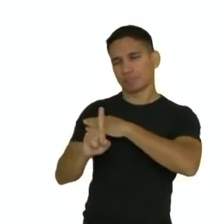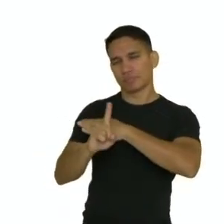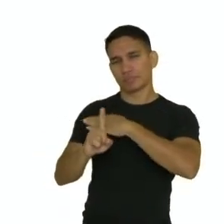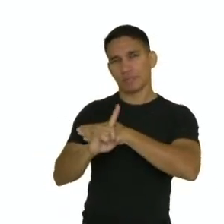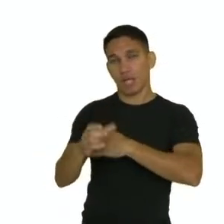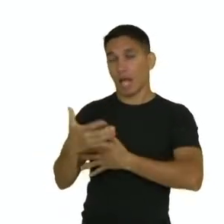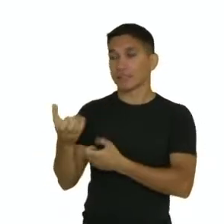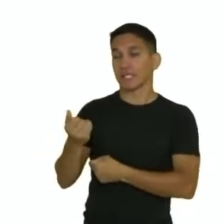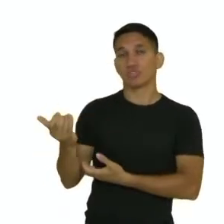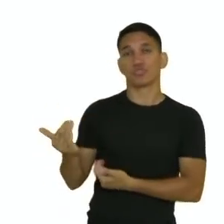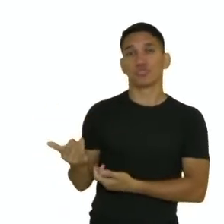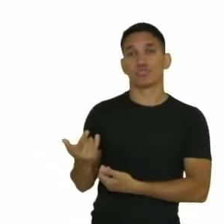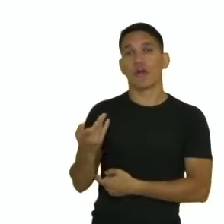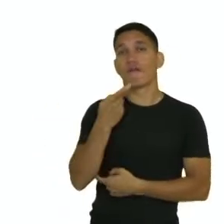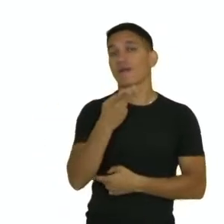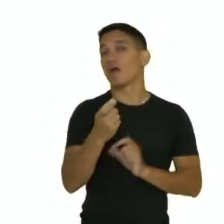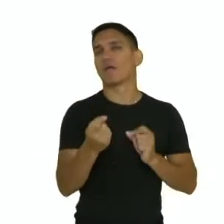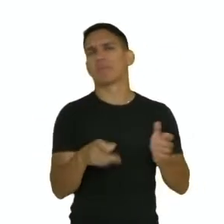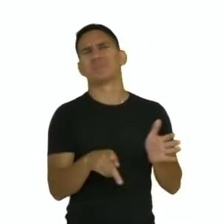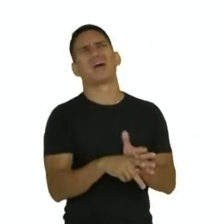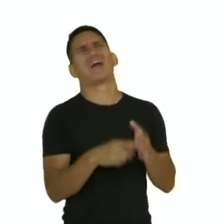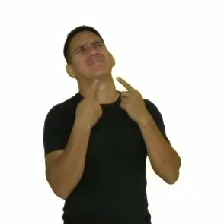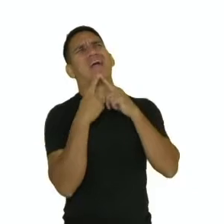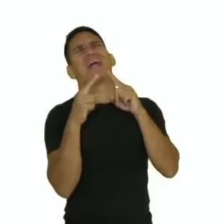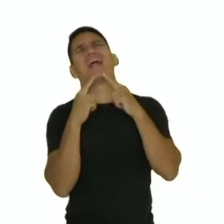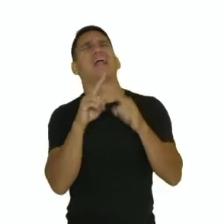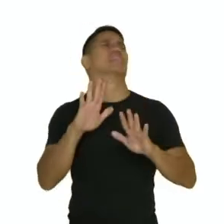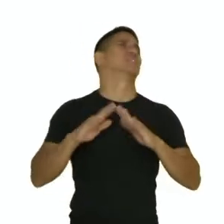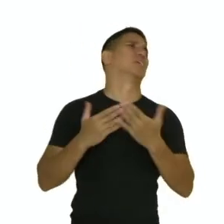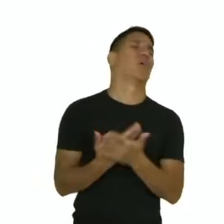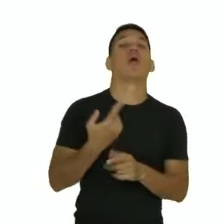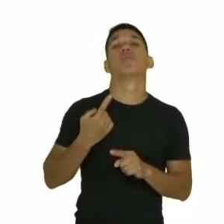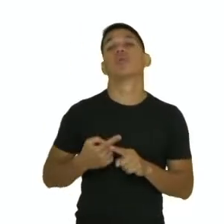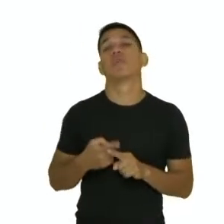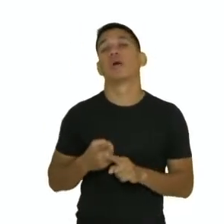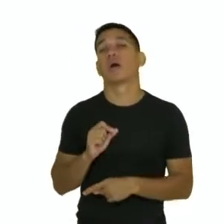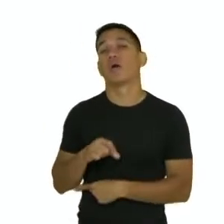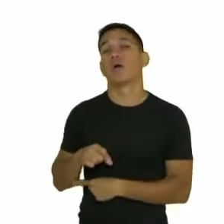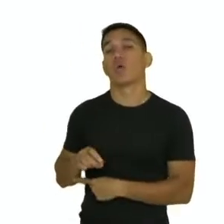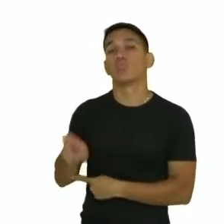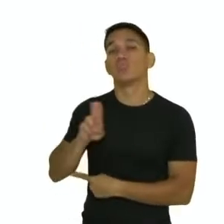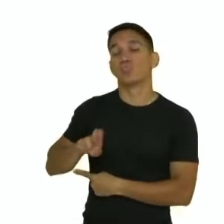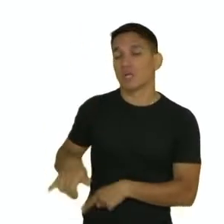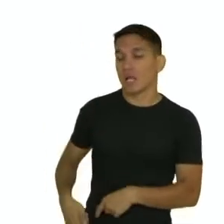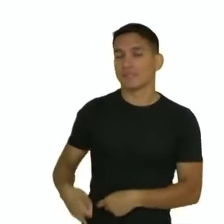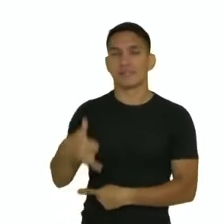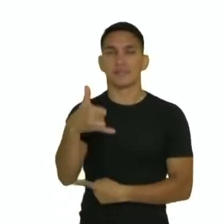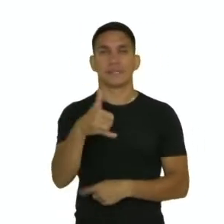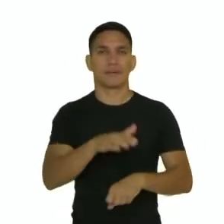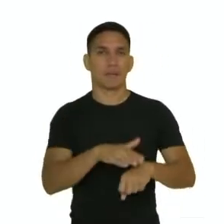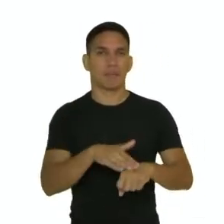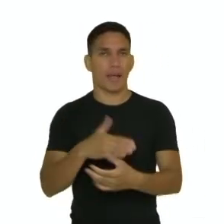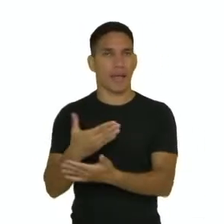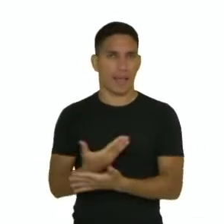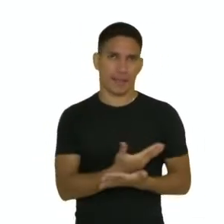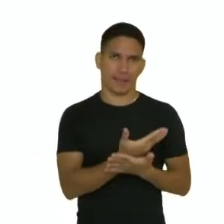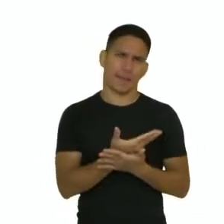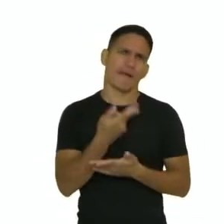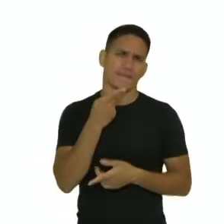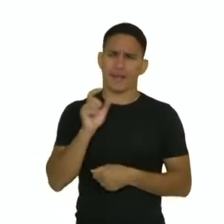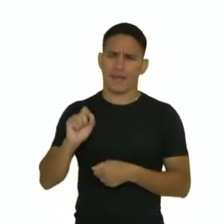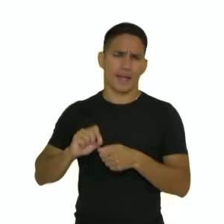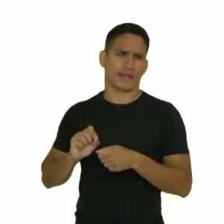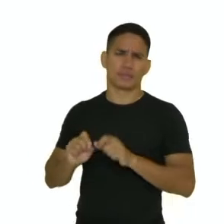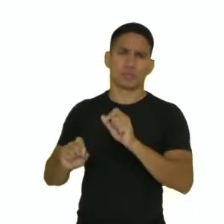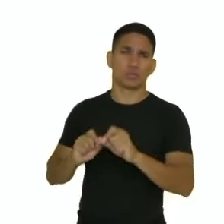que recebem queixas da escola por utilizarem o celular durante as aulas. Ao fazerem, os